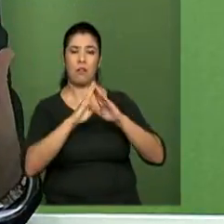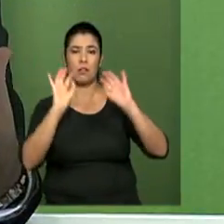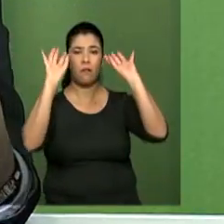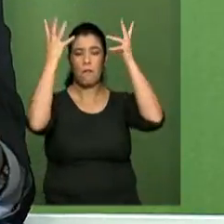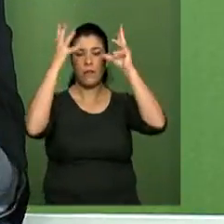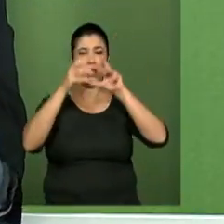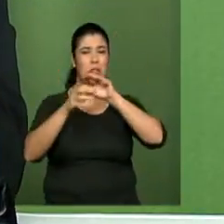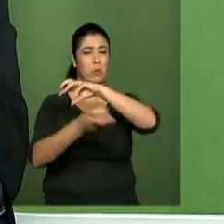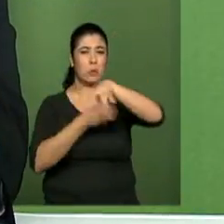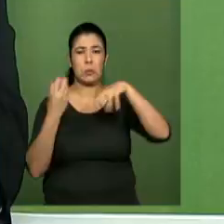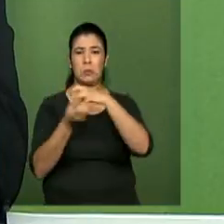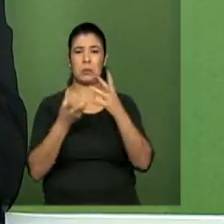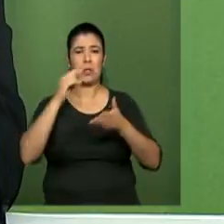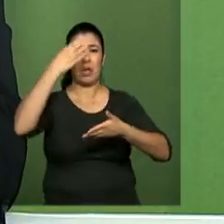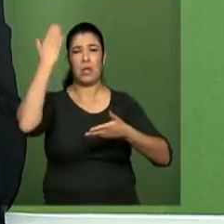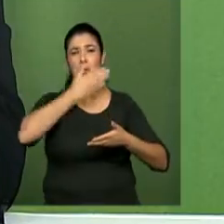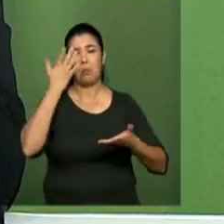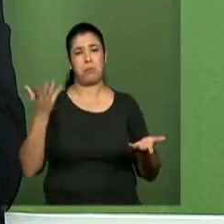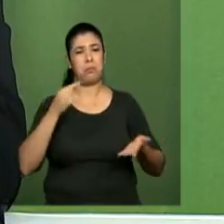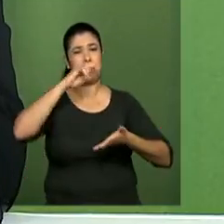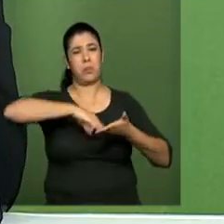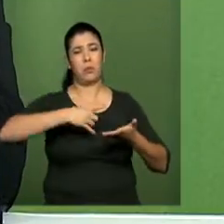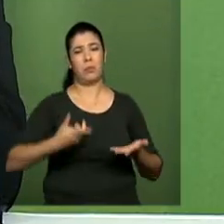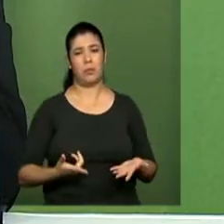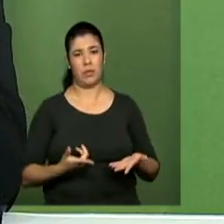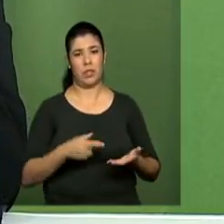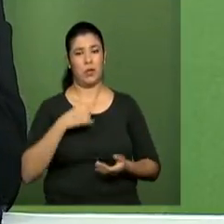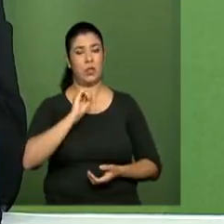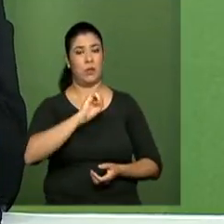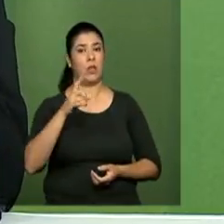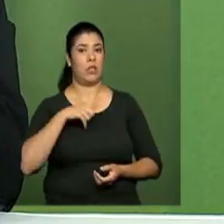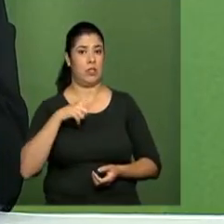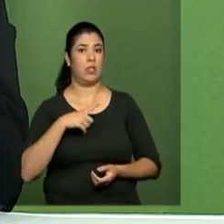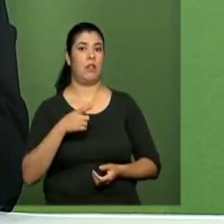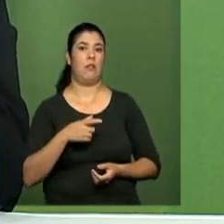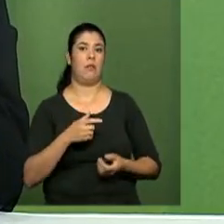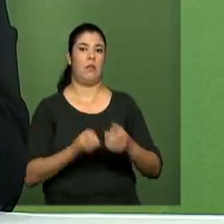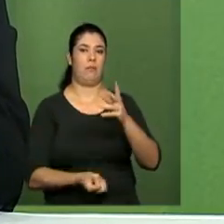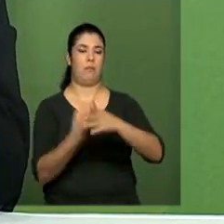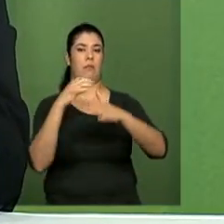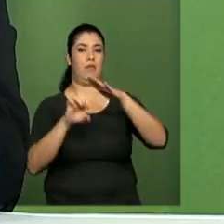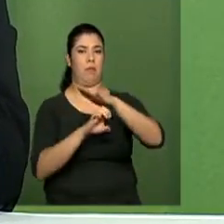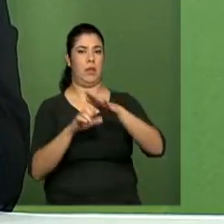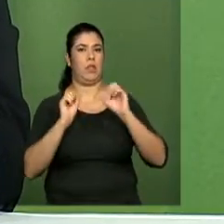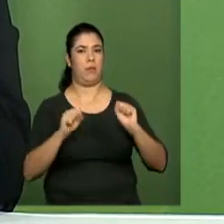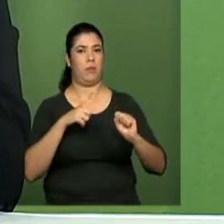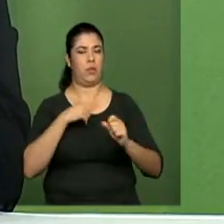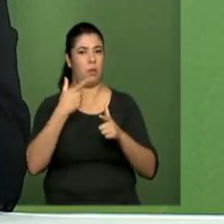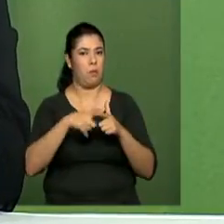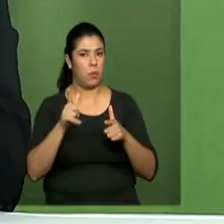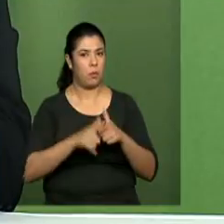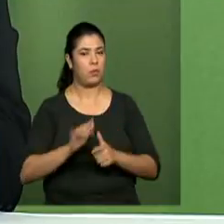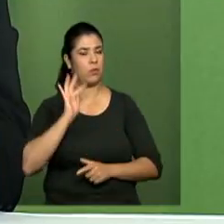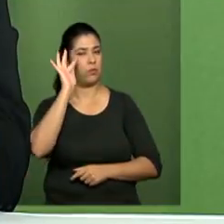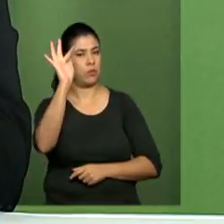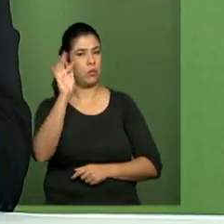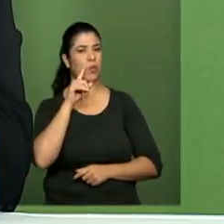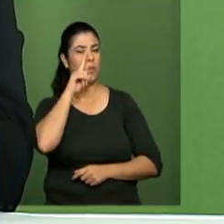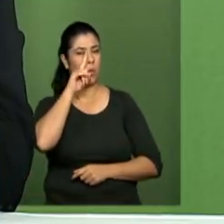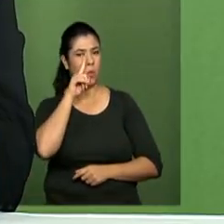misturou então esse fato do baixo rio é o que nos dá a base agora na implantação do sistema